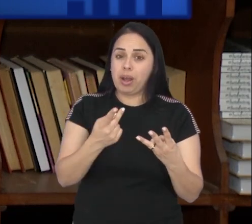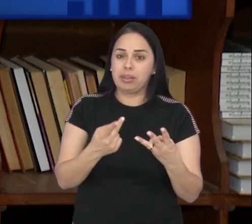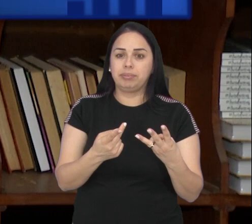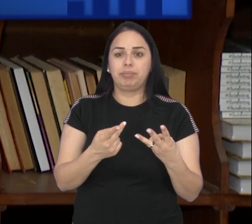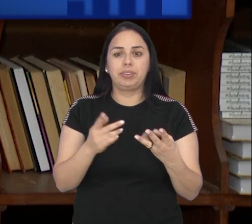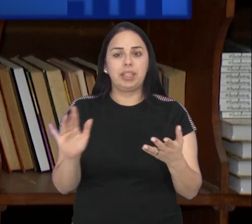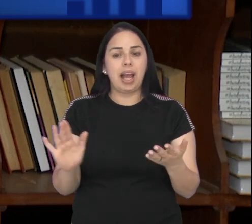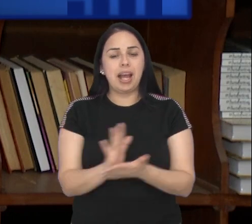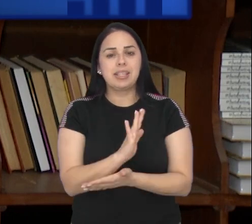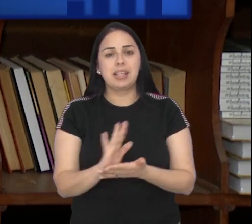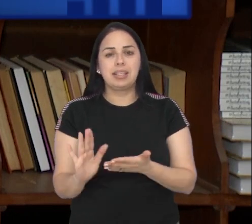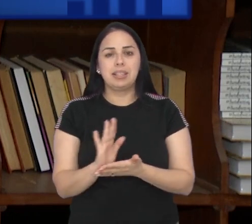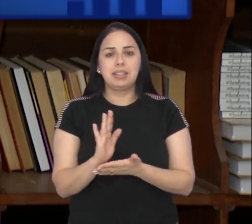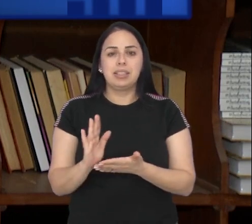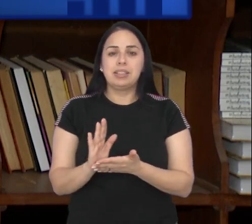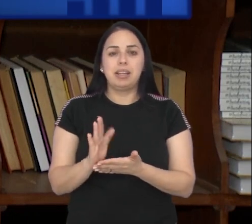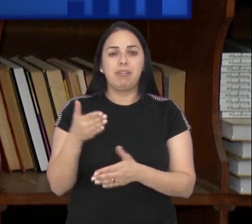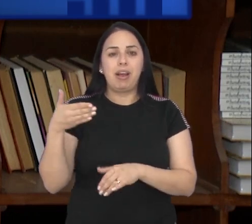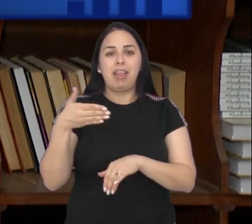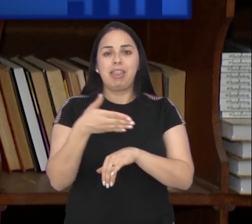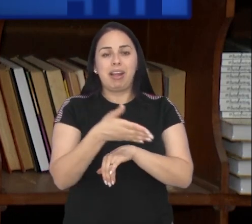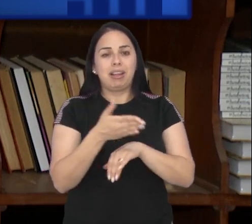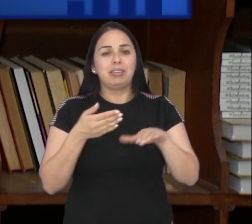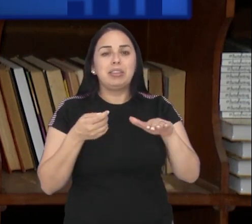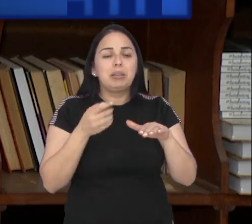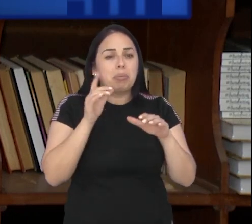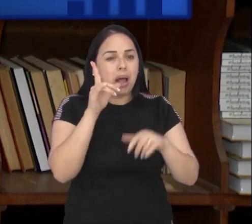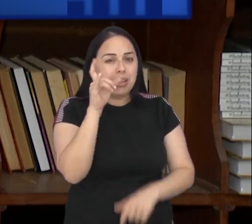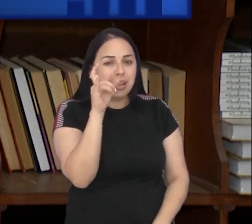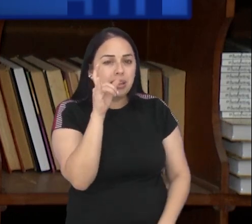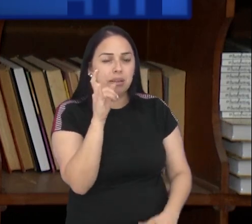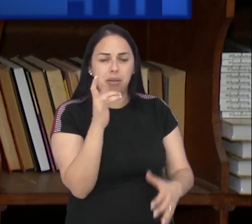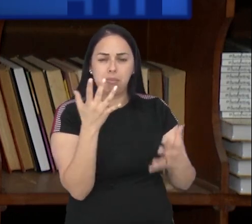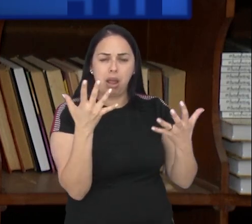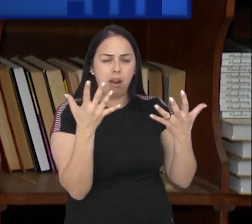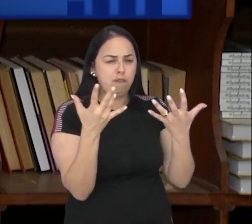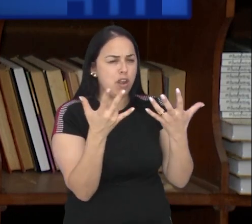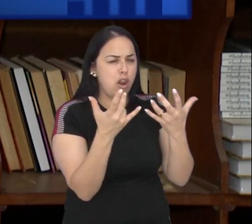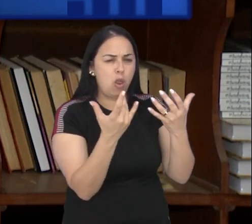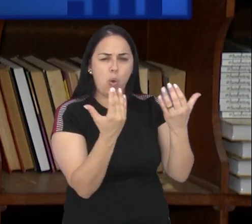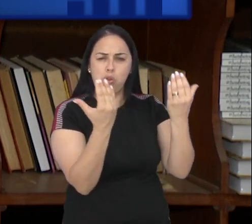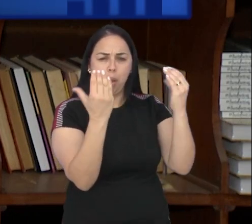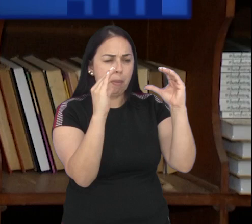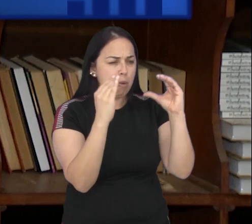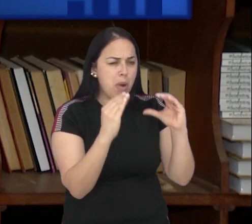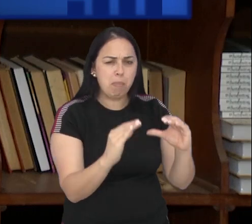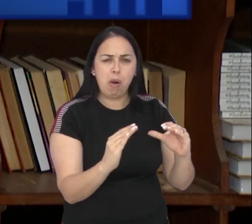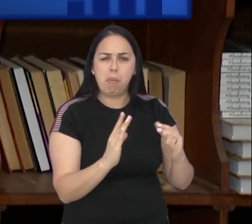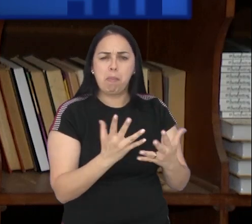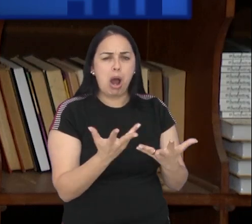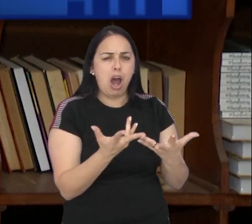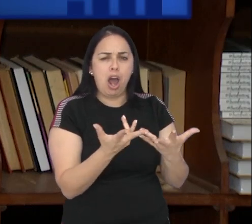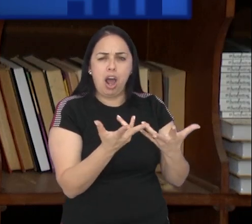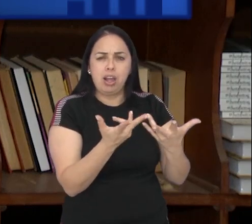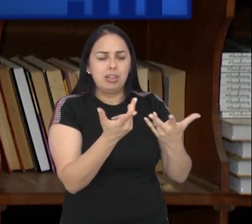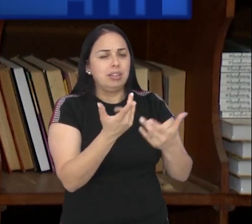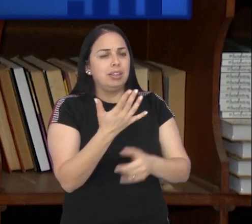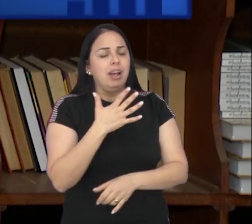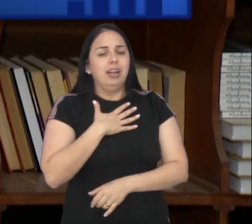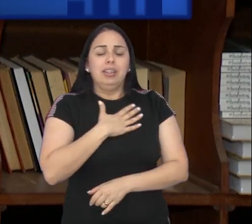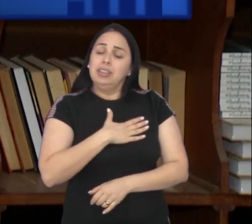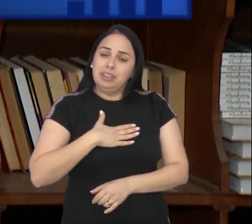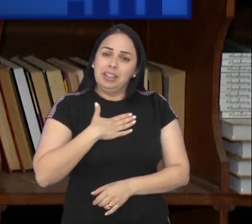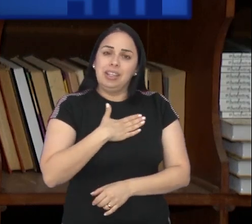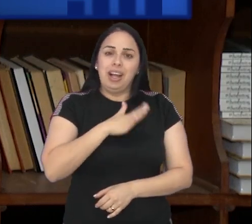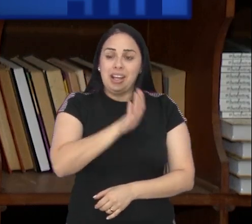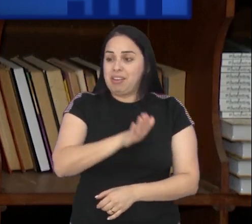é, muitas vezes você entra no Instagram, por exemplo, numa loja, é maravilhoso, o Instagram é lindo, os produtos, você sente muita